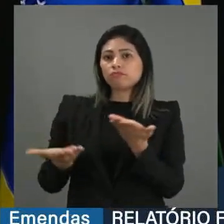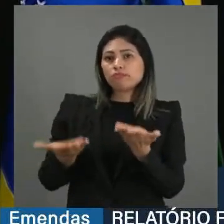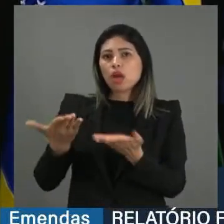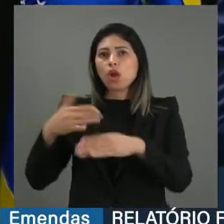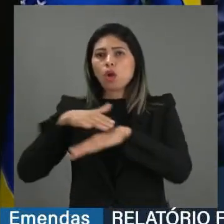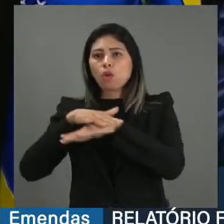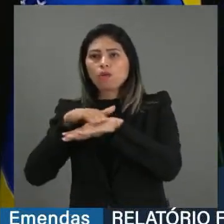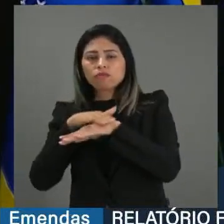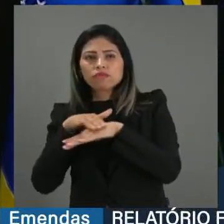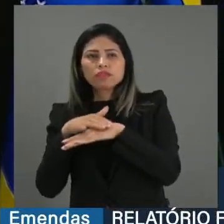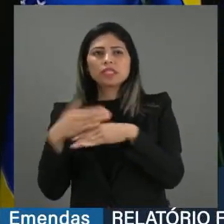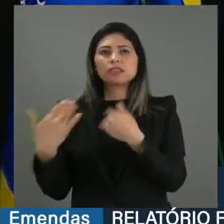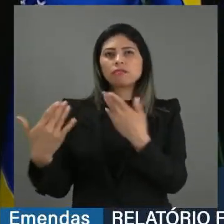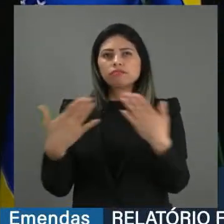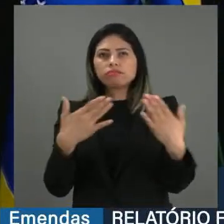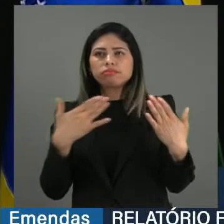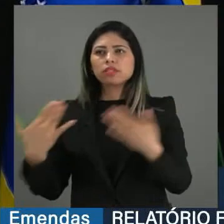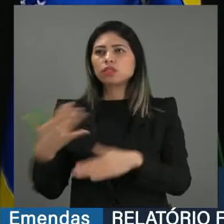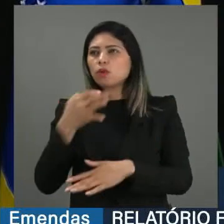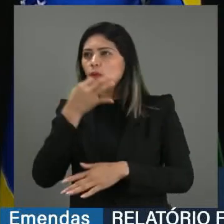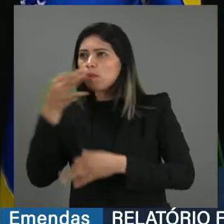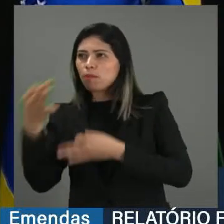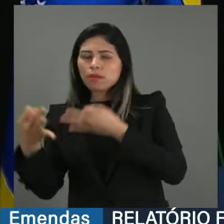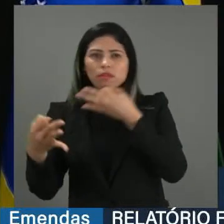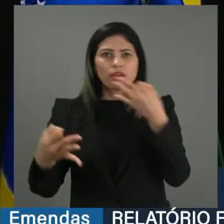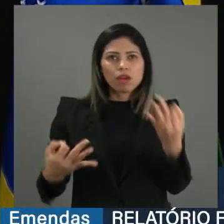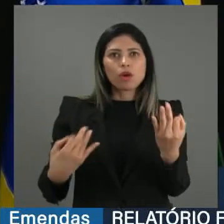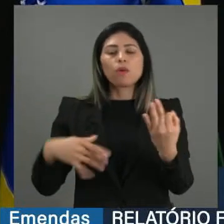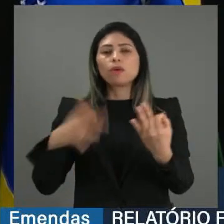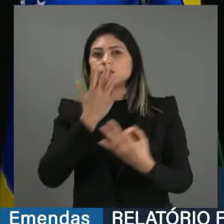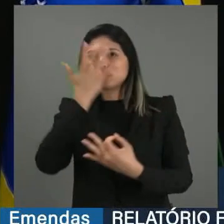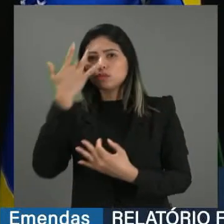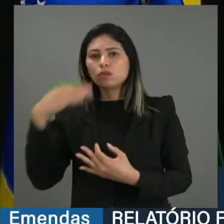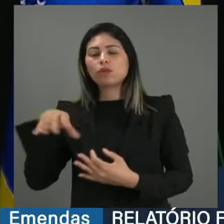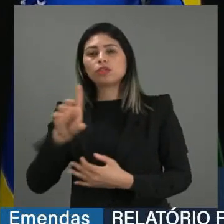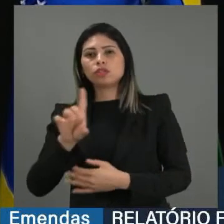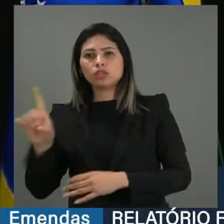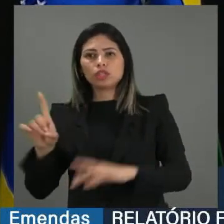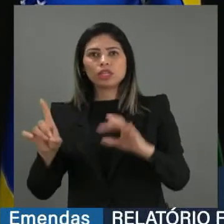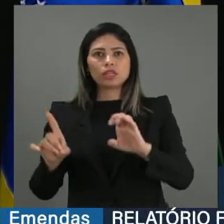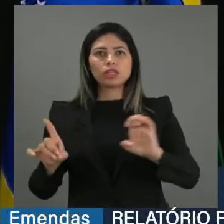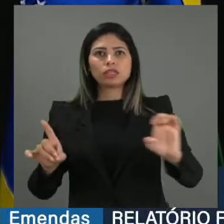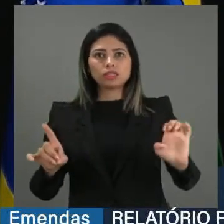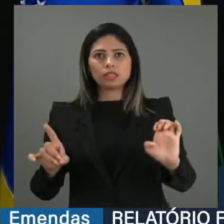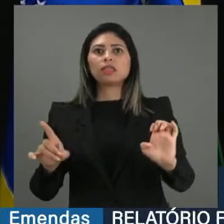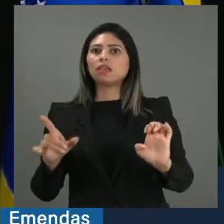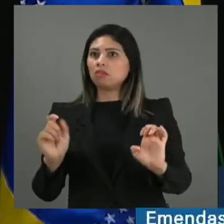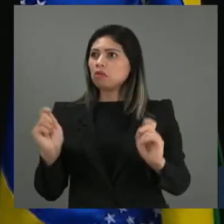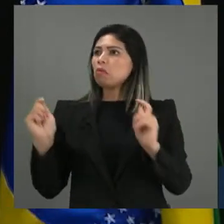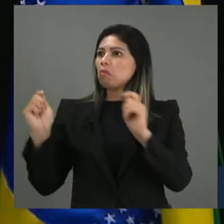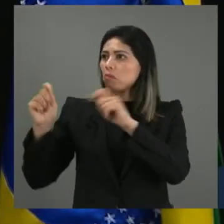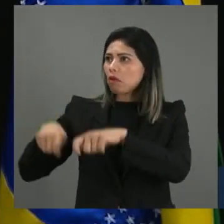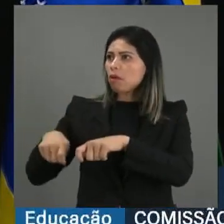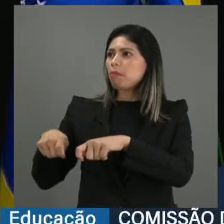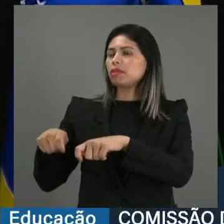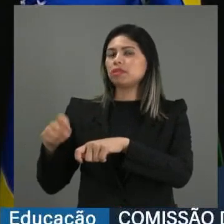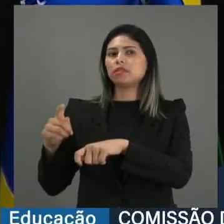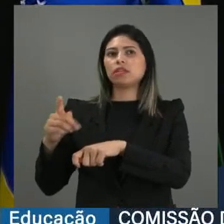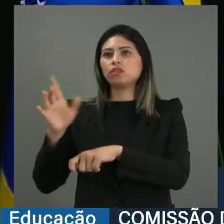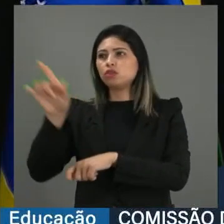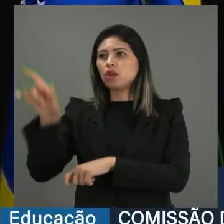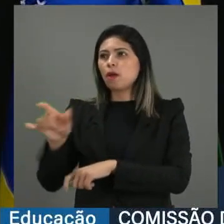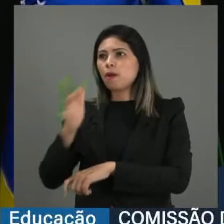todos, que é de direita, de esquerda, de centro. Isso é uma habilidade de grandes políticos, para se